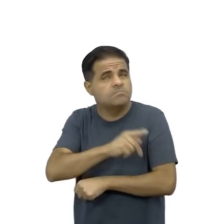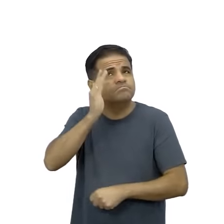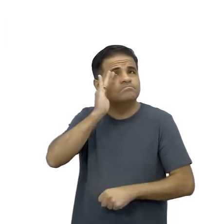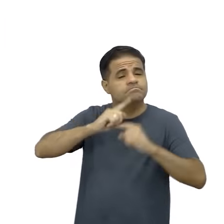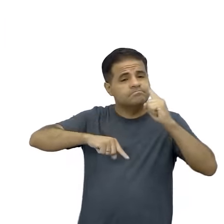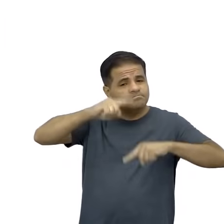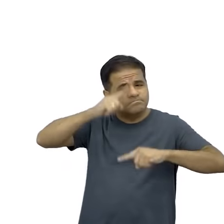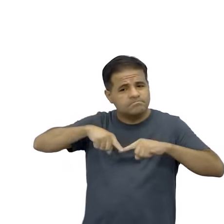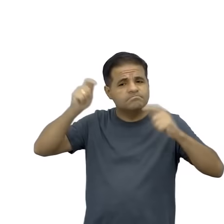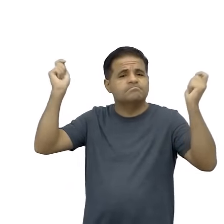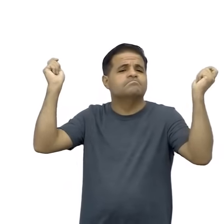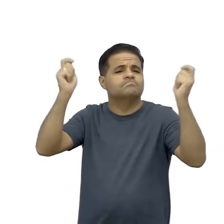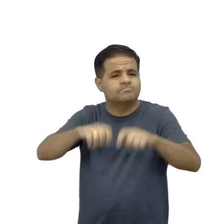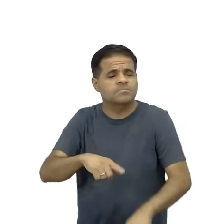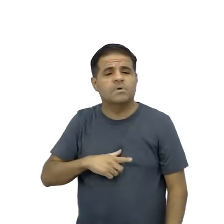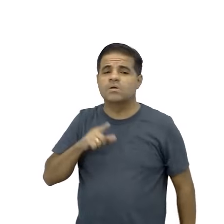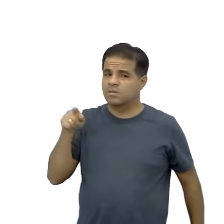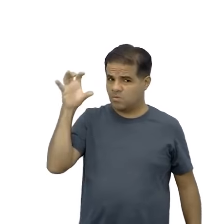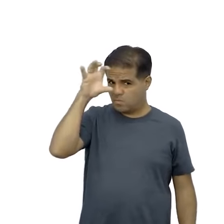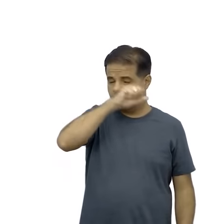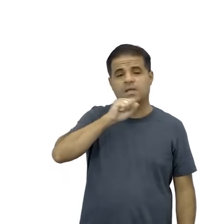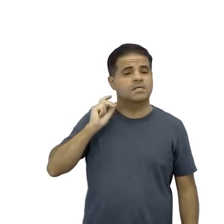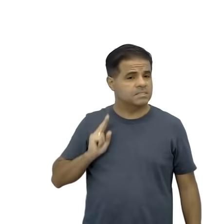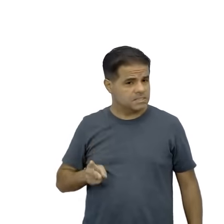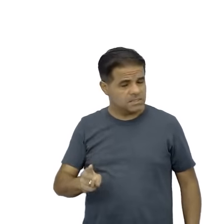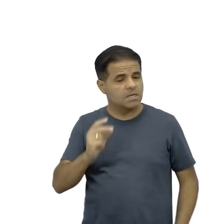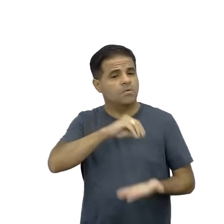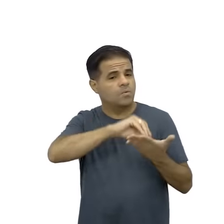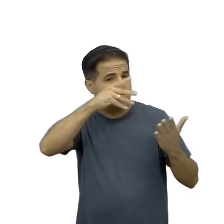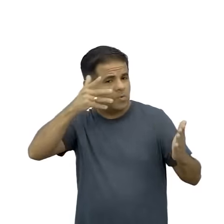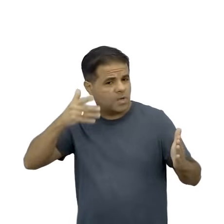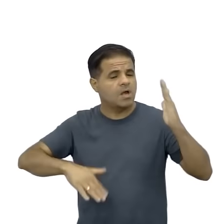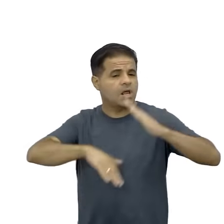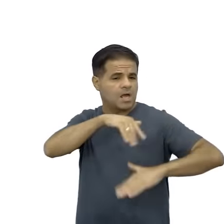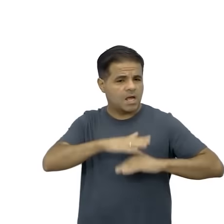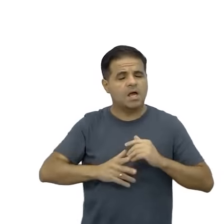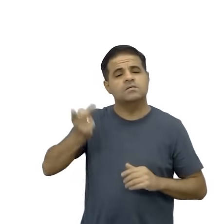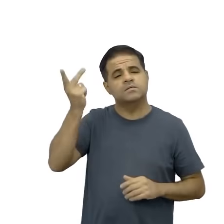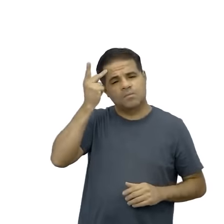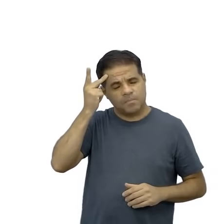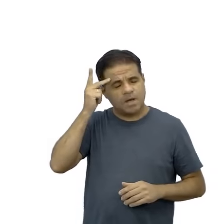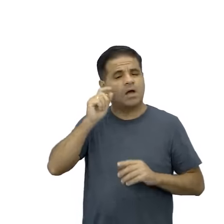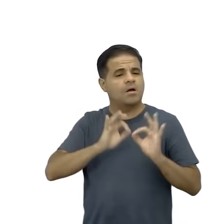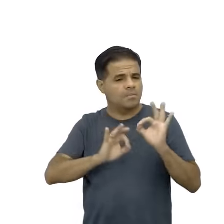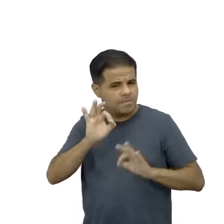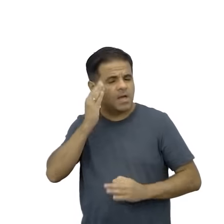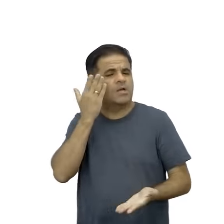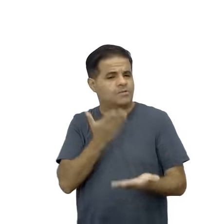materiais que podem ter lá, que é o Aprender Sempre, o Currículo em Ação, São Paulo Faz Escola,